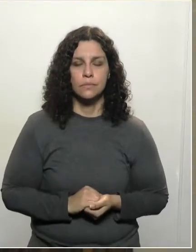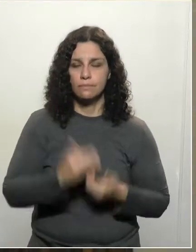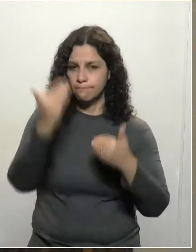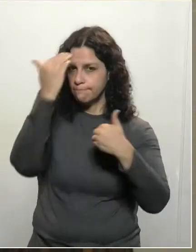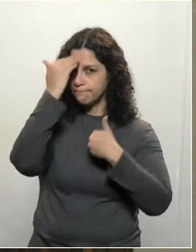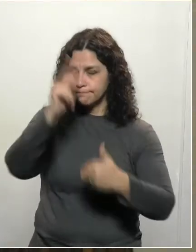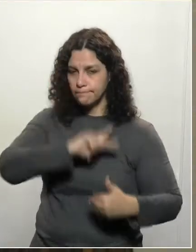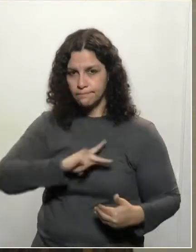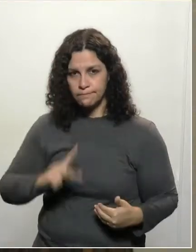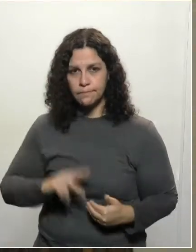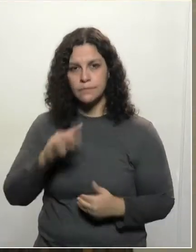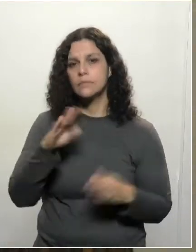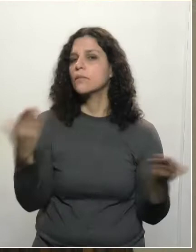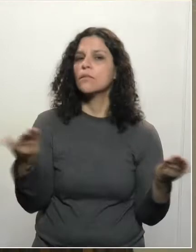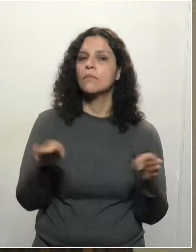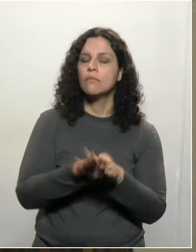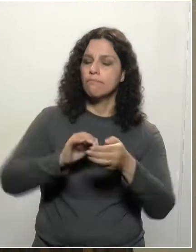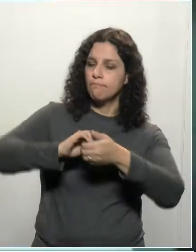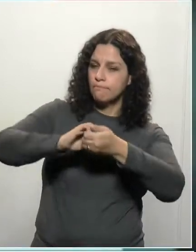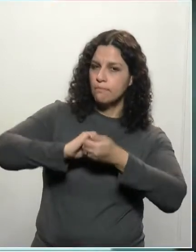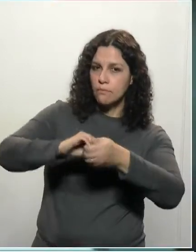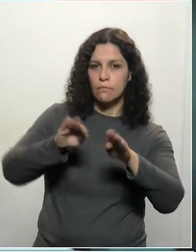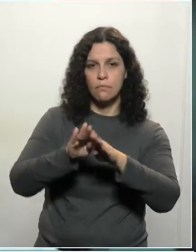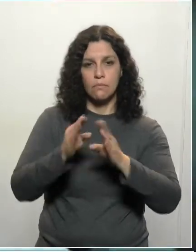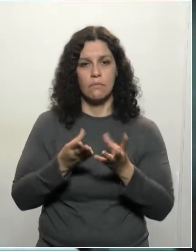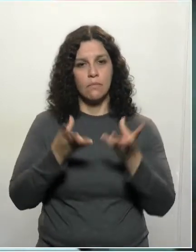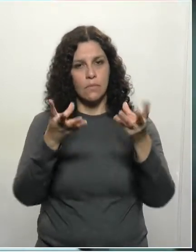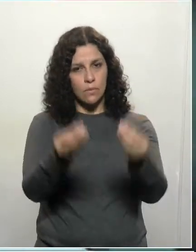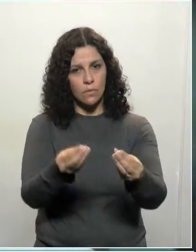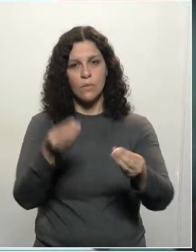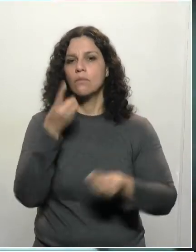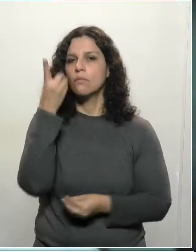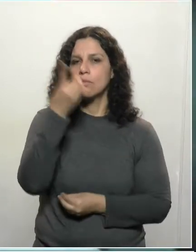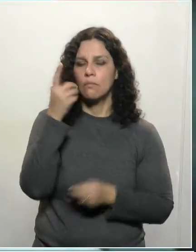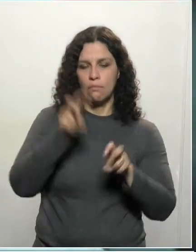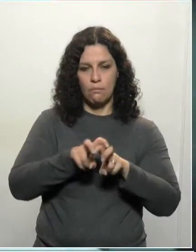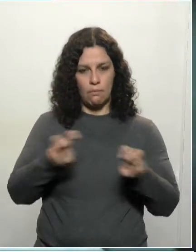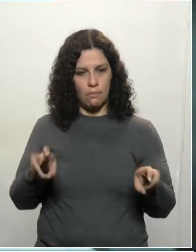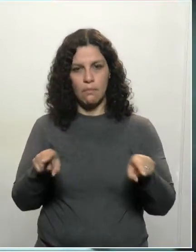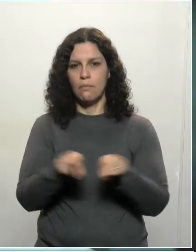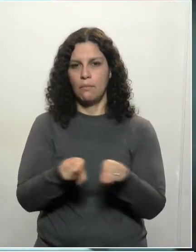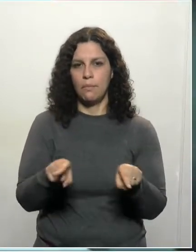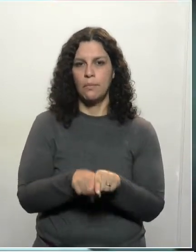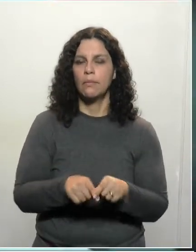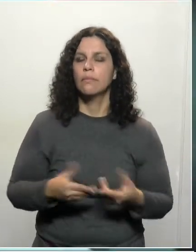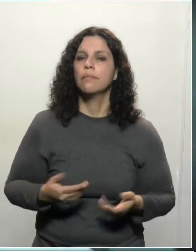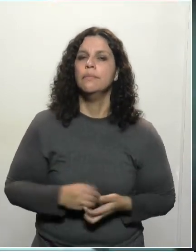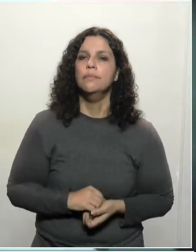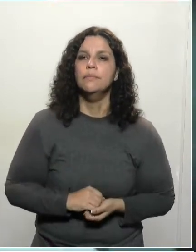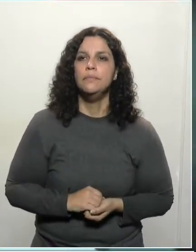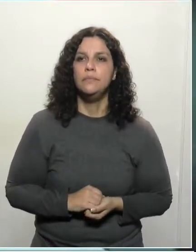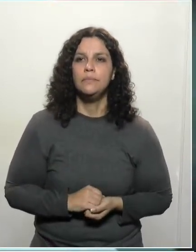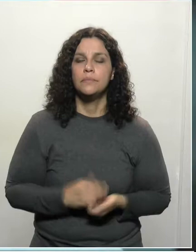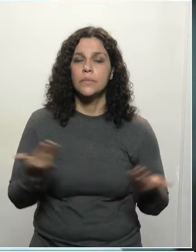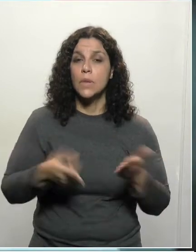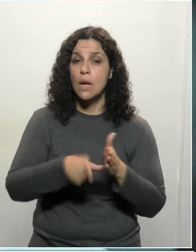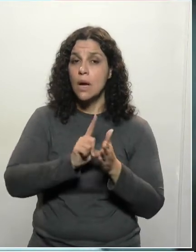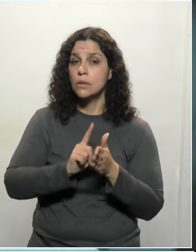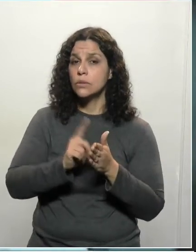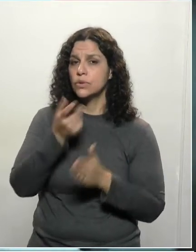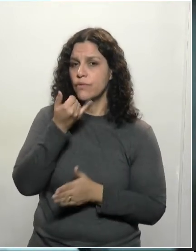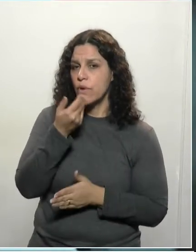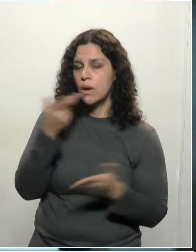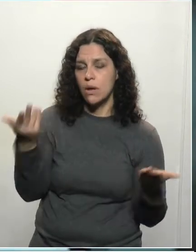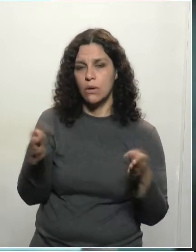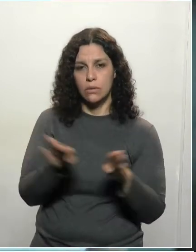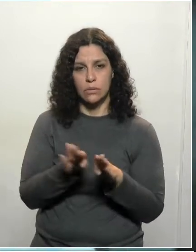Obrigado, senhor presidente. Saudando Vossa Excelência, estendo meus cumprimentos a toda a mesa, a todos os deputados e deputadas. Antes de começar, eu